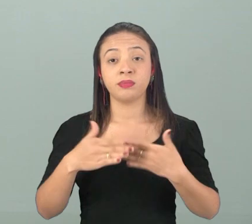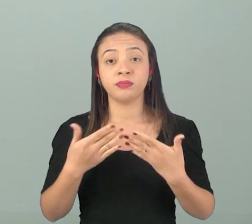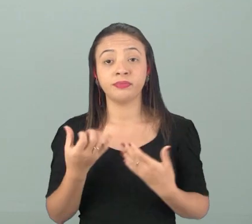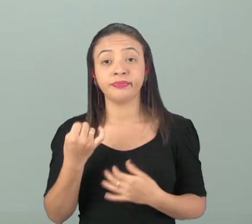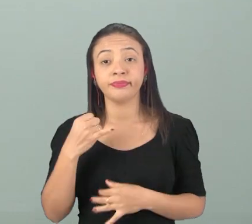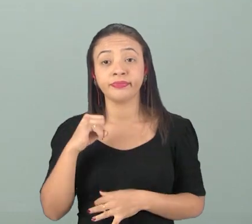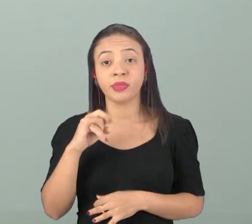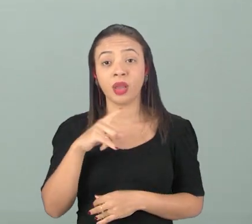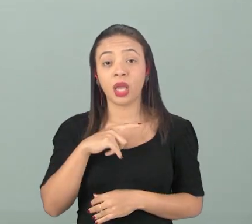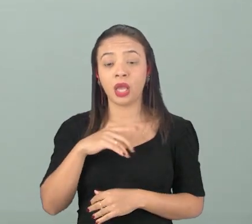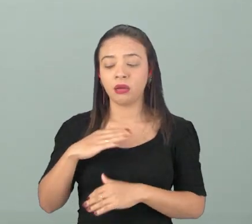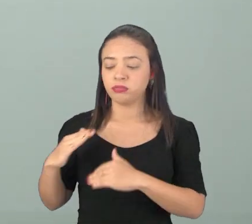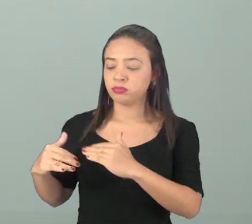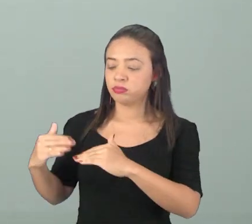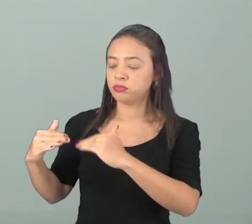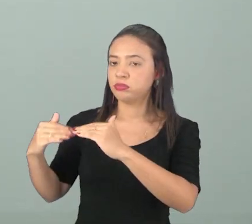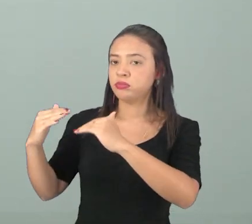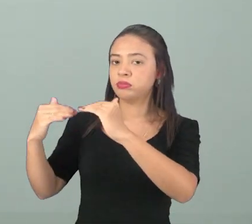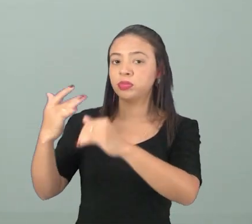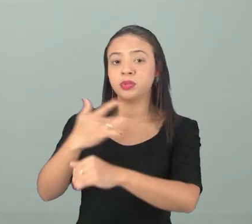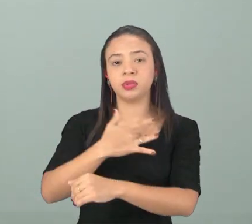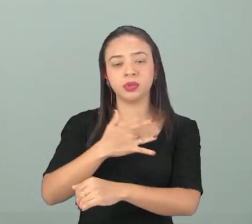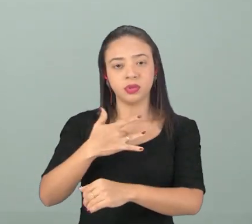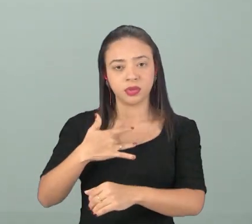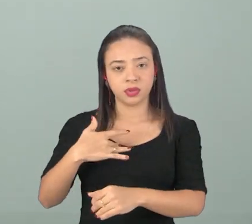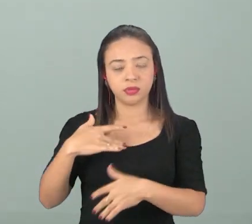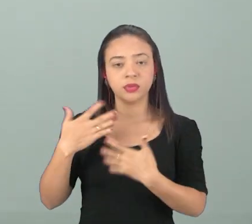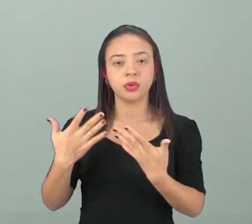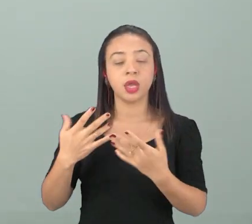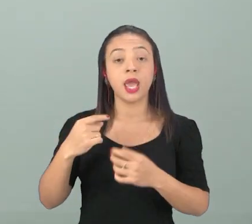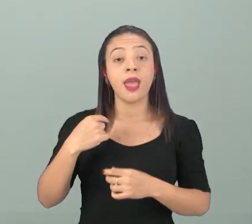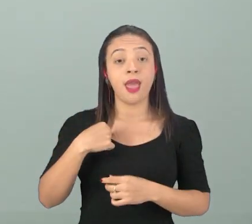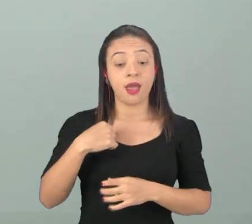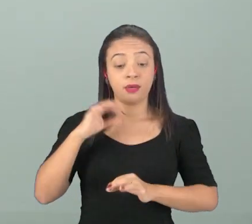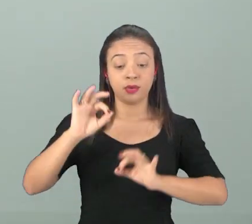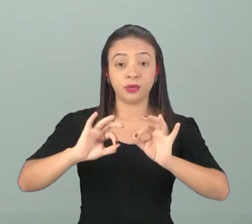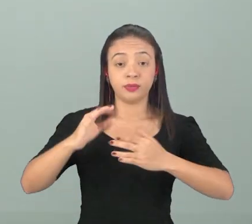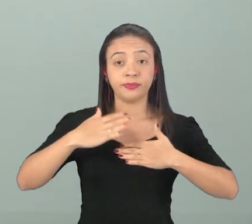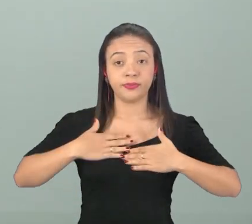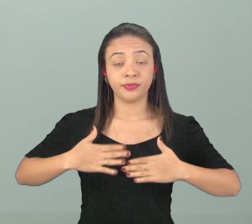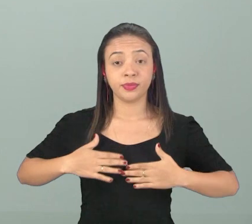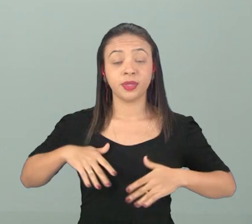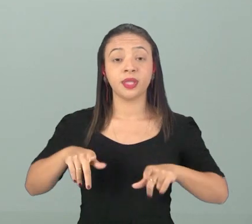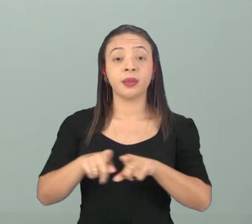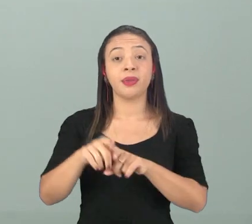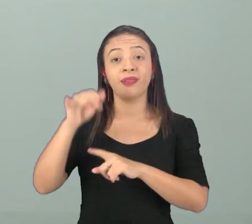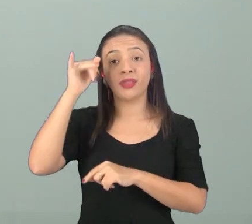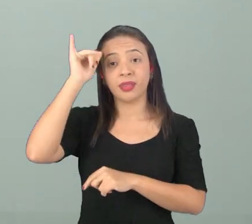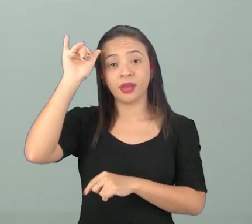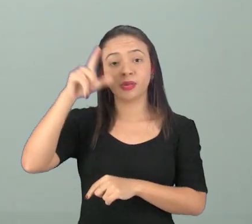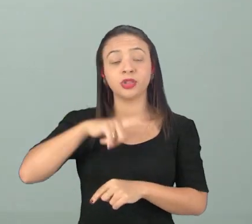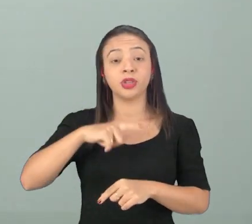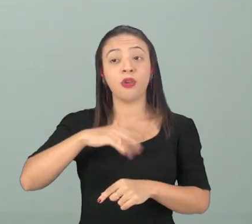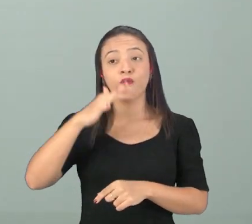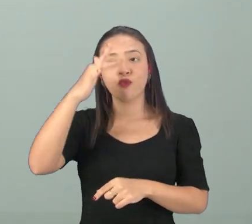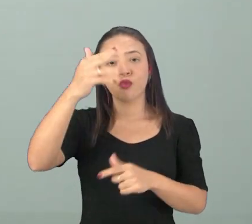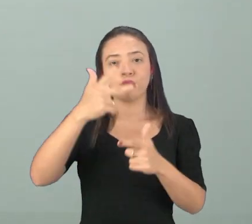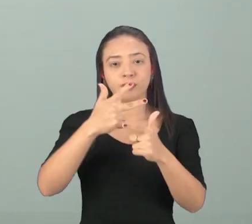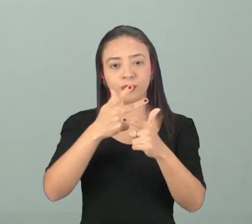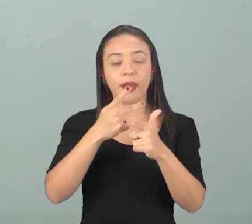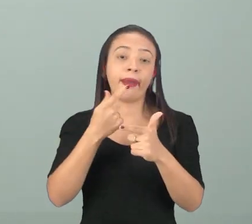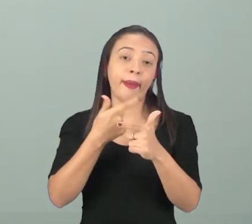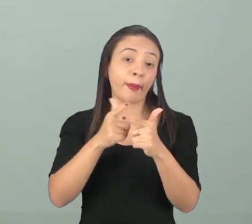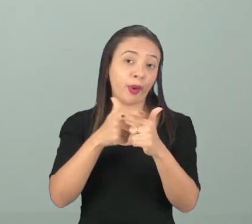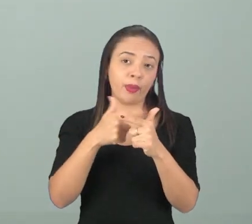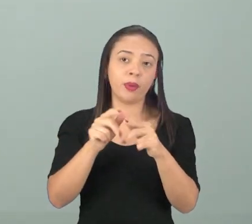corpo. Então, se eu tenho o desenvolvimento de um crescimento saudável, eu estou preparando o meu corpo e antecipando ele de